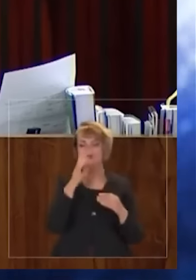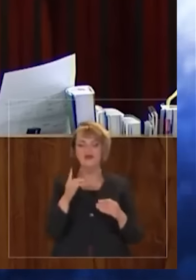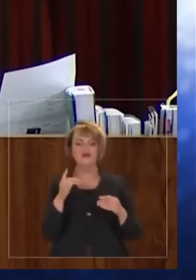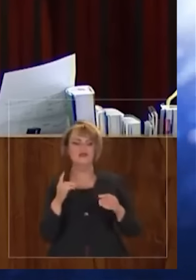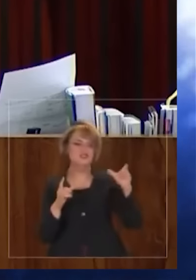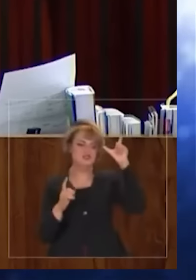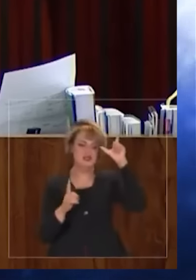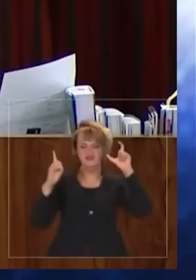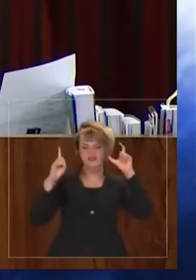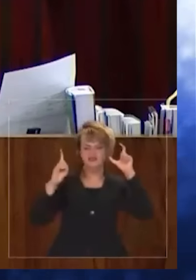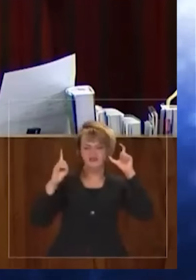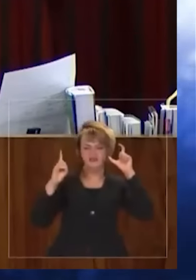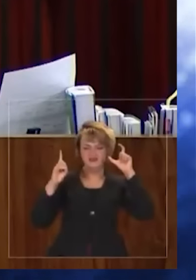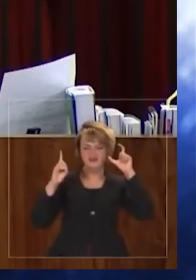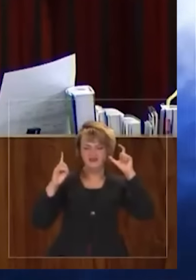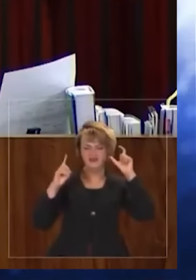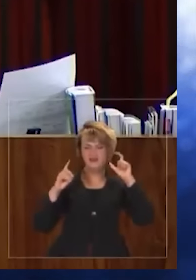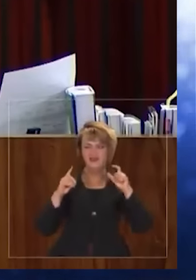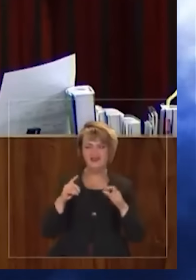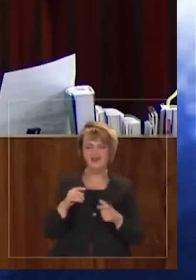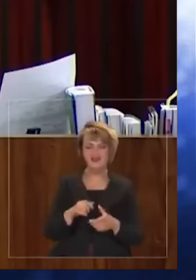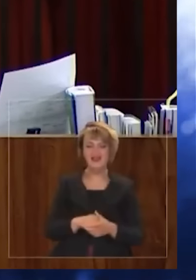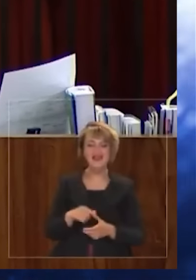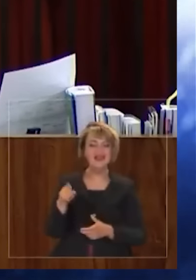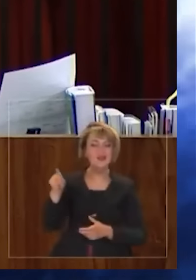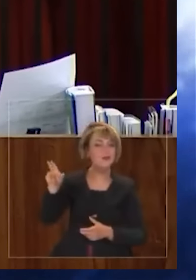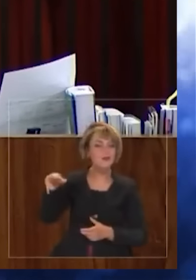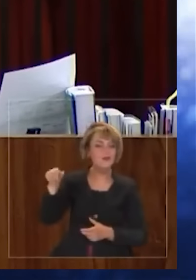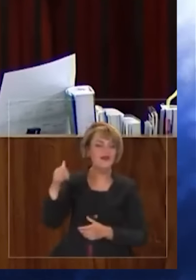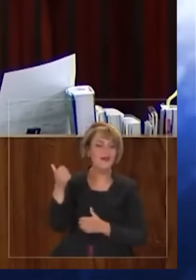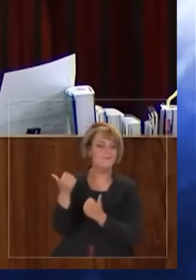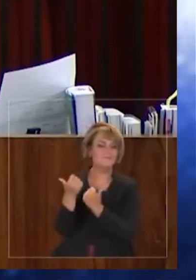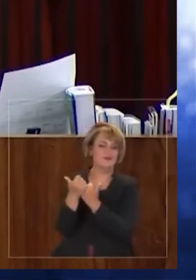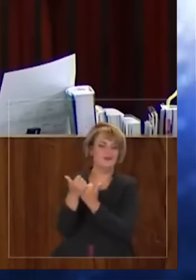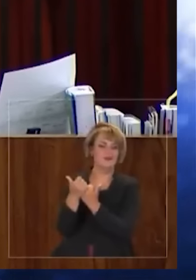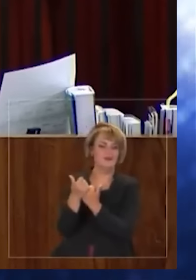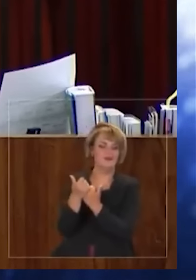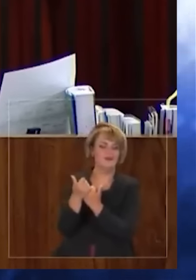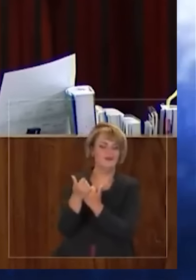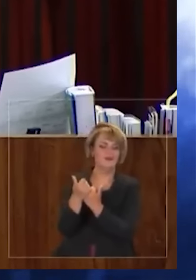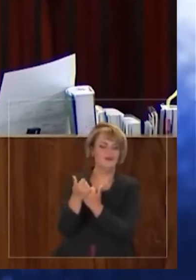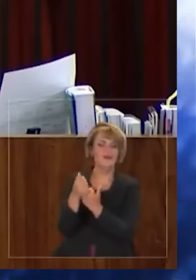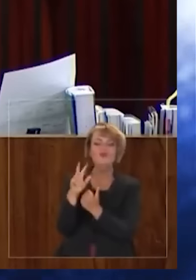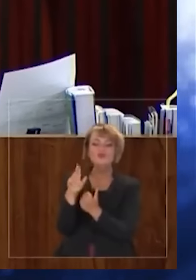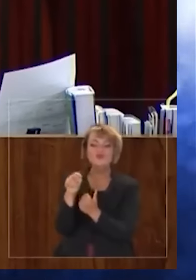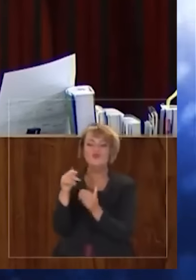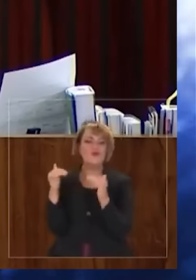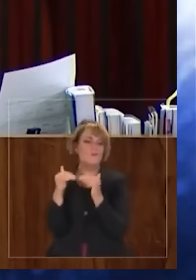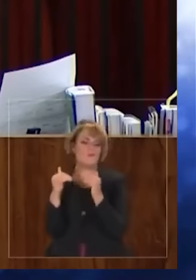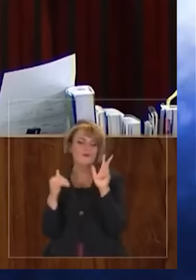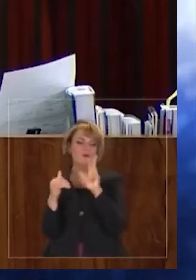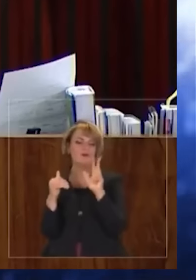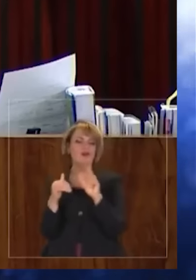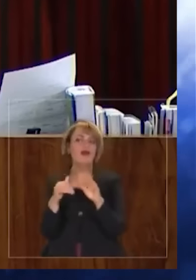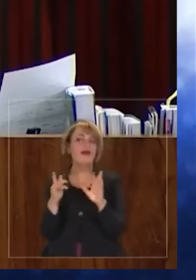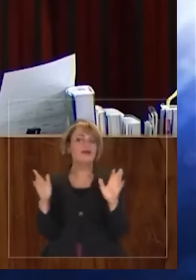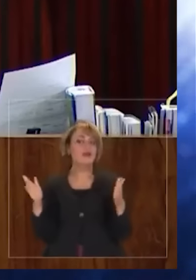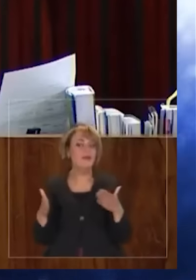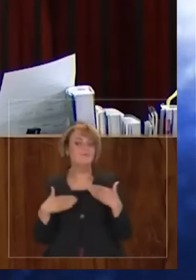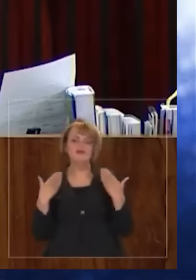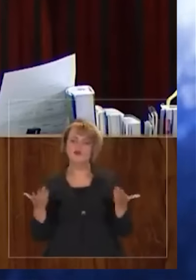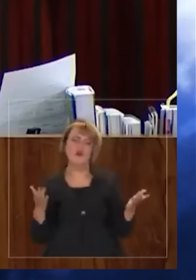que alguém que nunca havia apoiado um candidato comparando ao nazismo de pente passou a